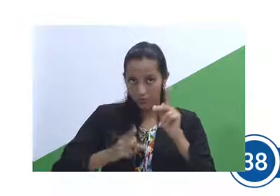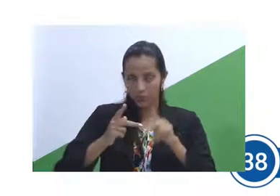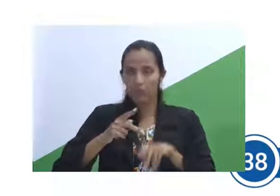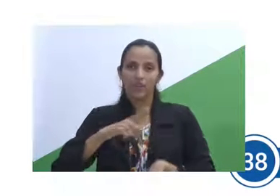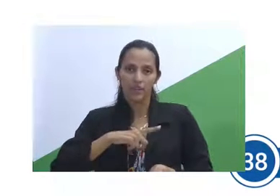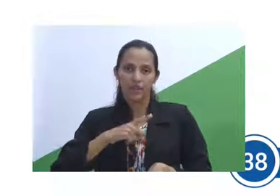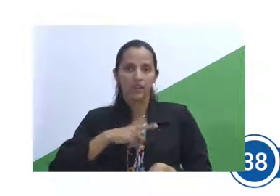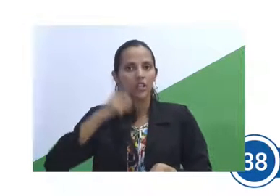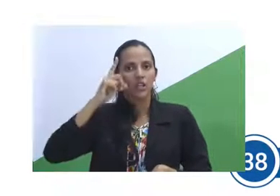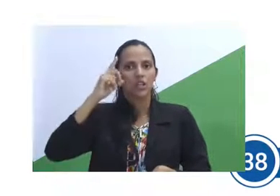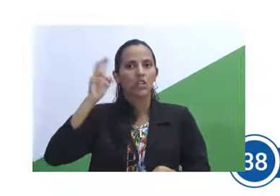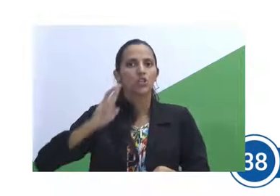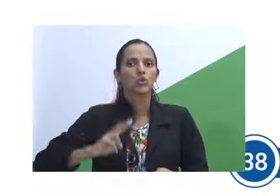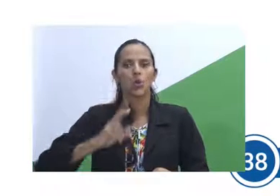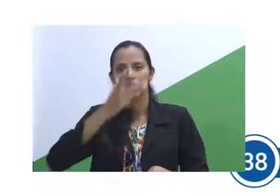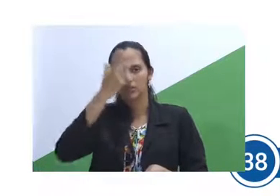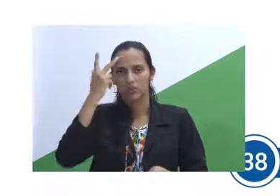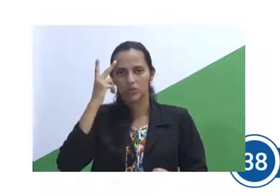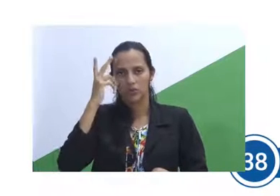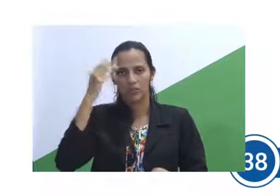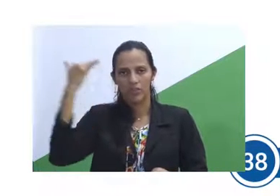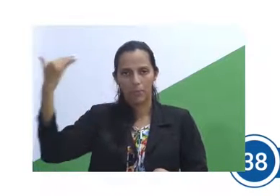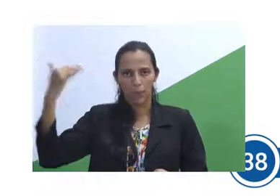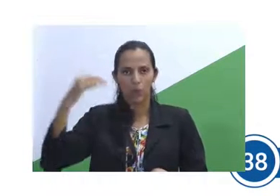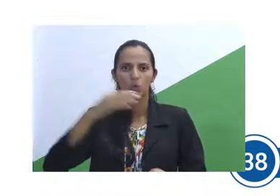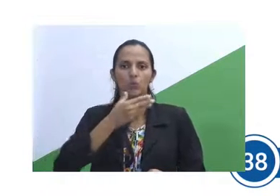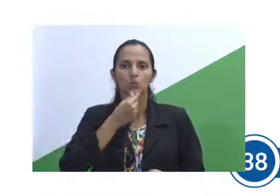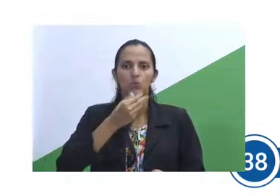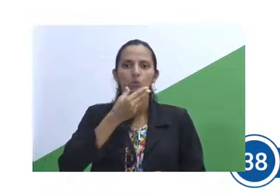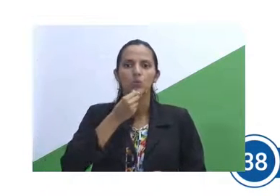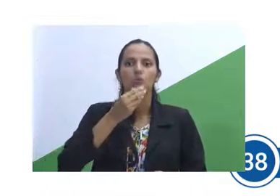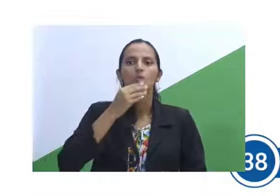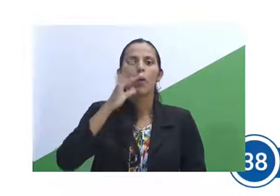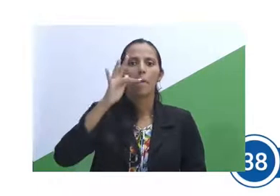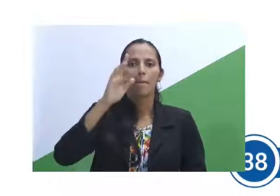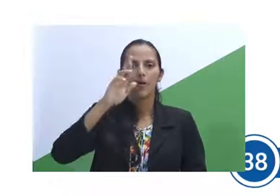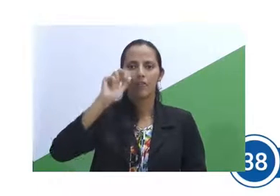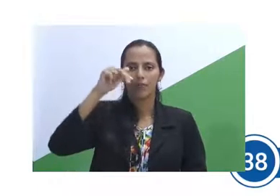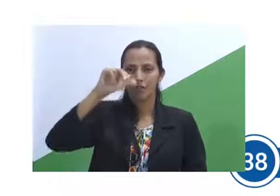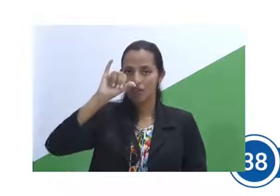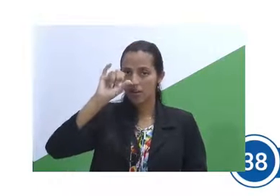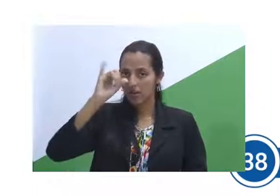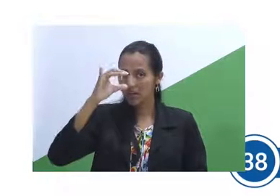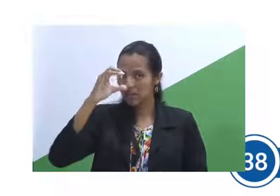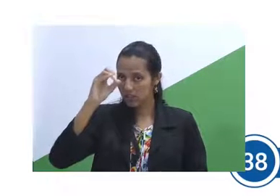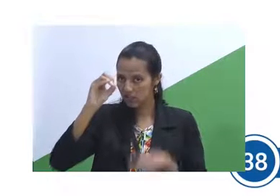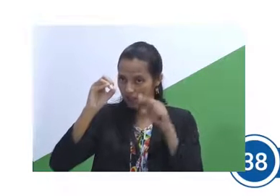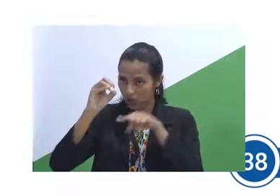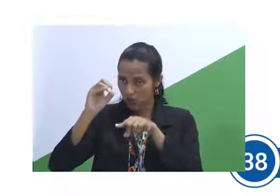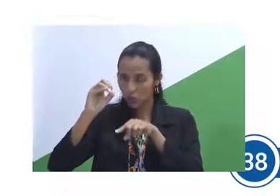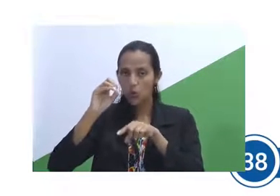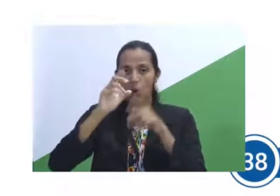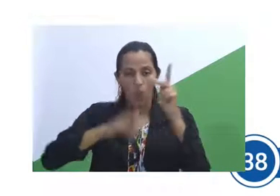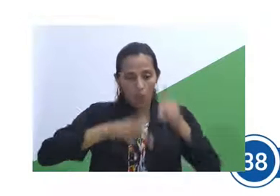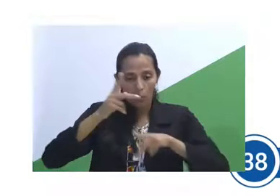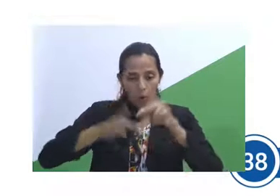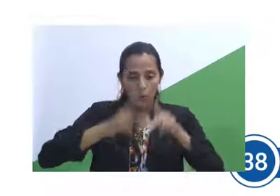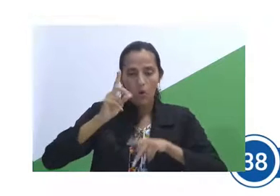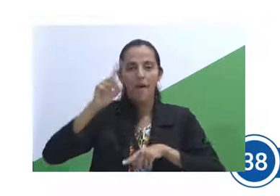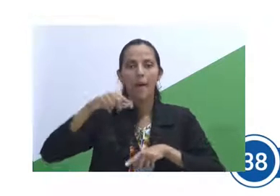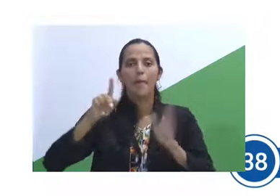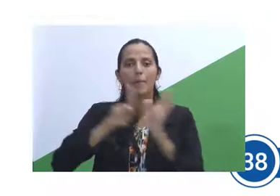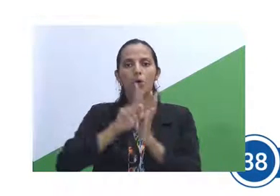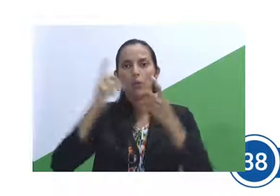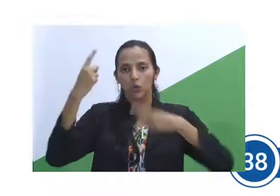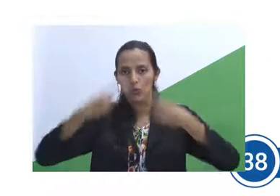Fernando Montiovila e o José Dantas Filho, o que que é, então, esse populismo? É uma política em que se estabelece uma